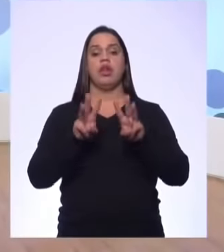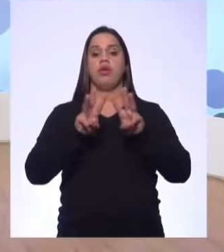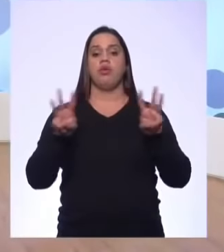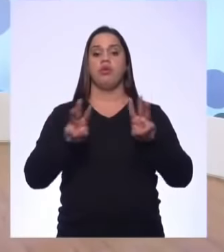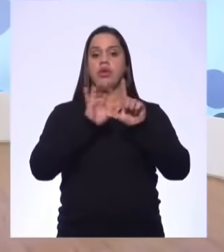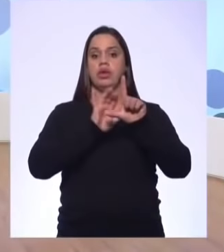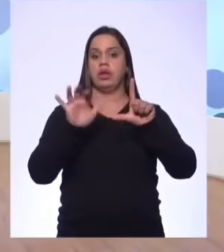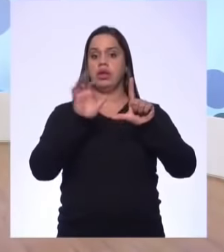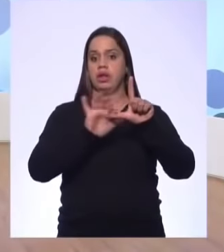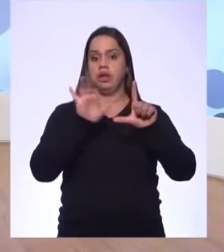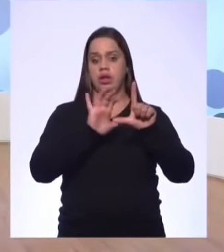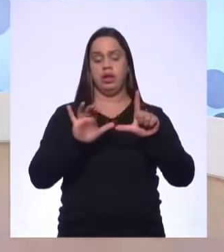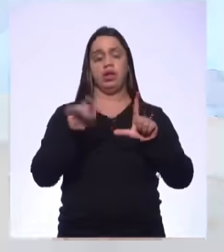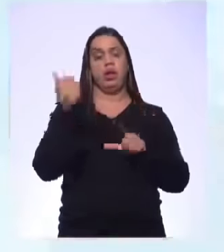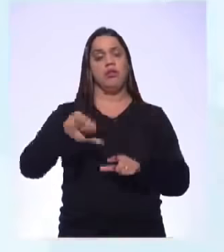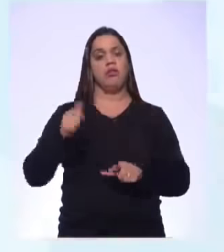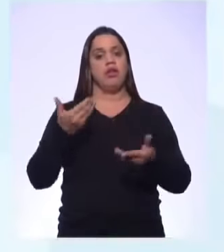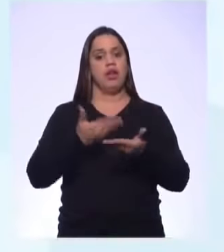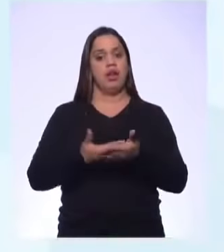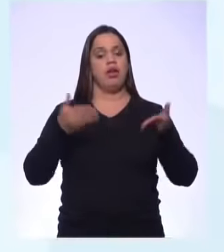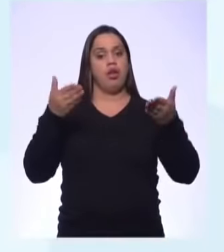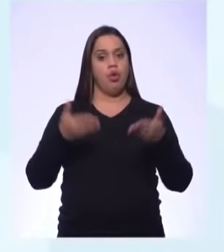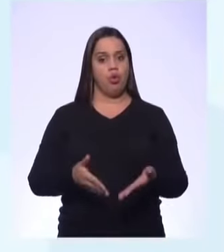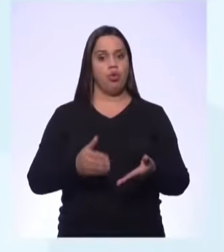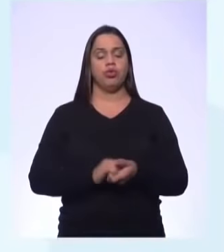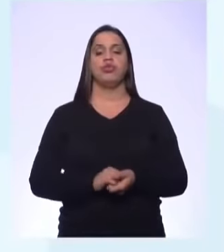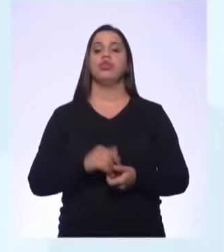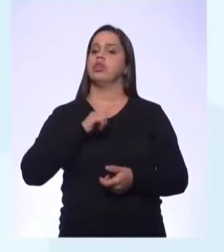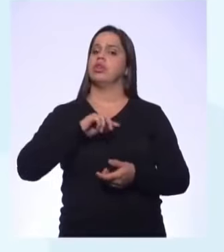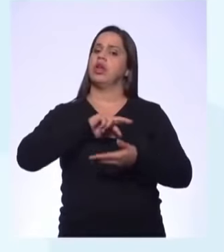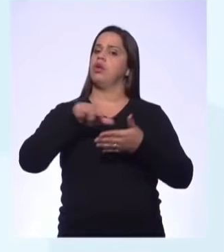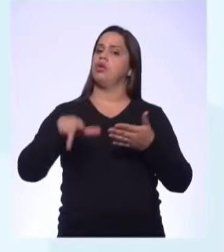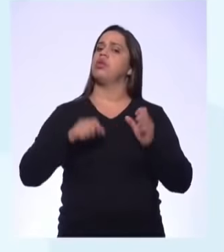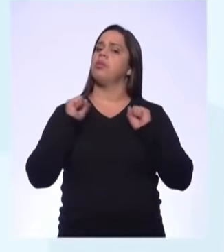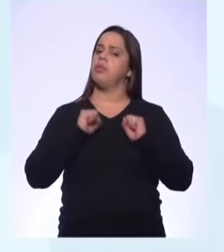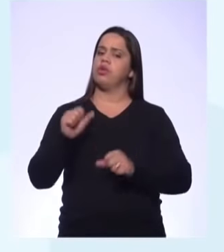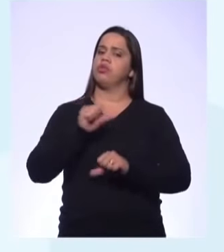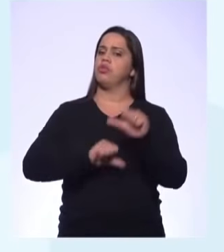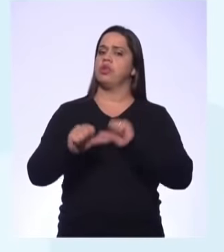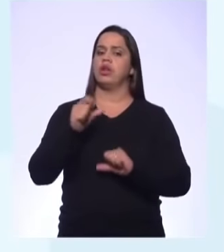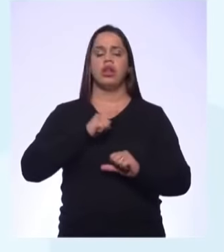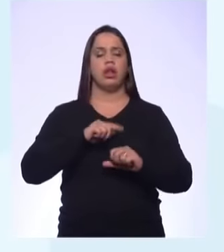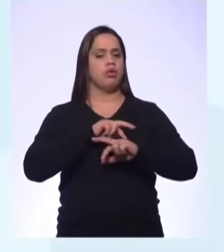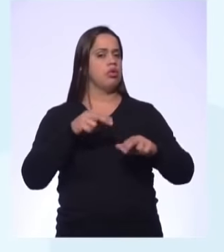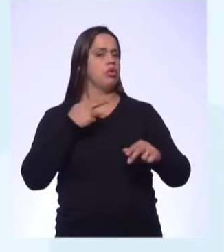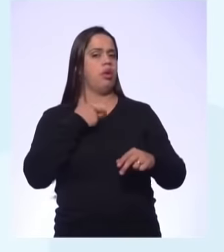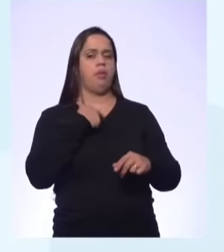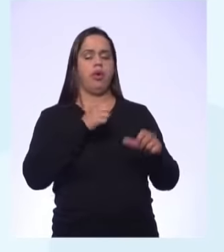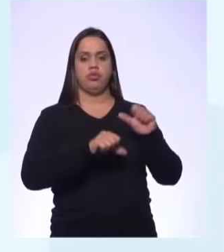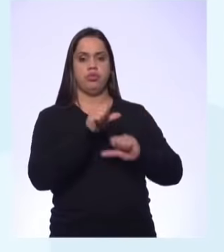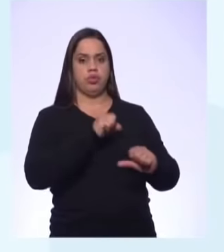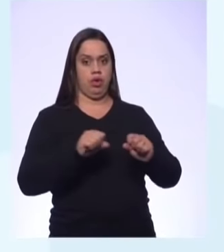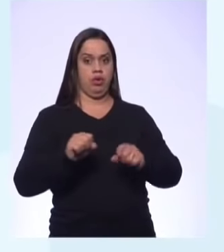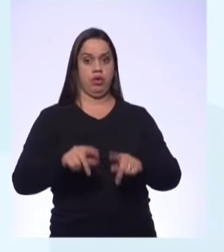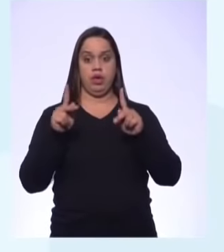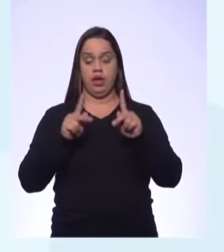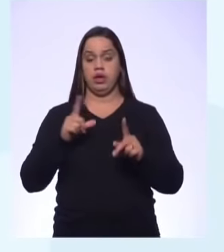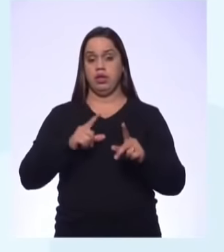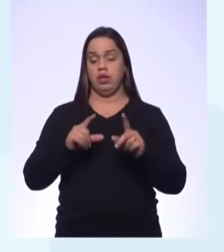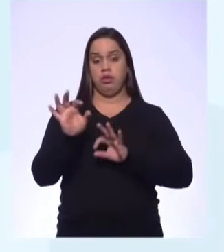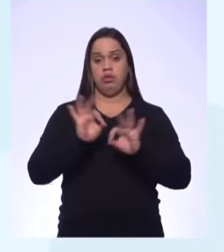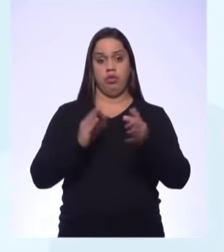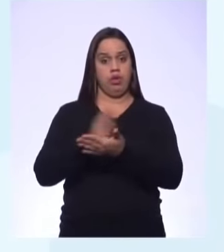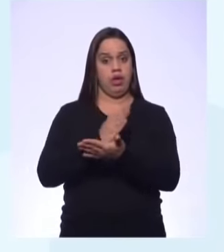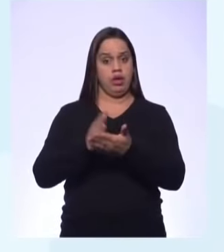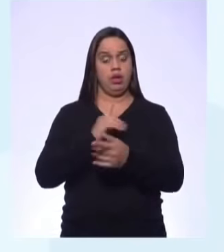aula e vocês irão avaliar a aula de hoje, tá? Tem coisas que eu posso mudar e tem coisas que eu não posso mudar, tá? Então, arruma seu caderno